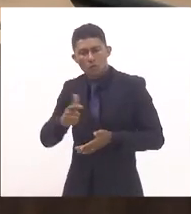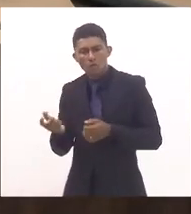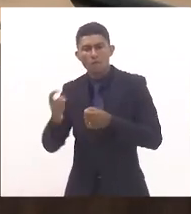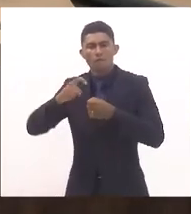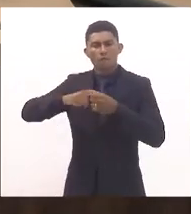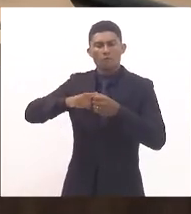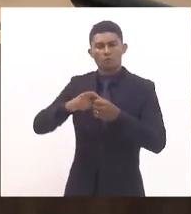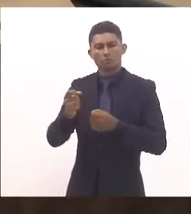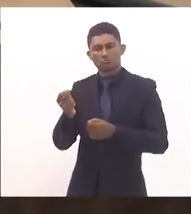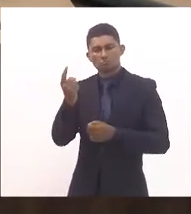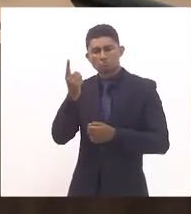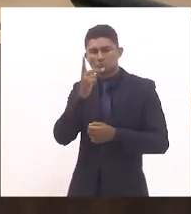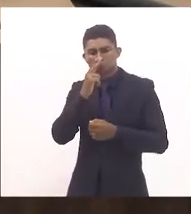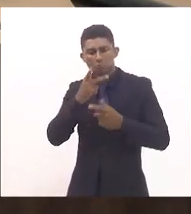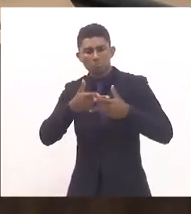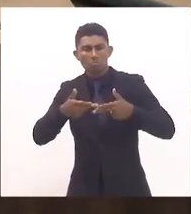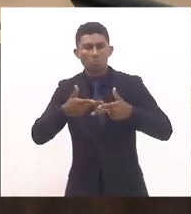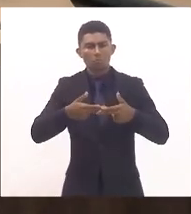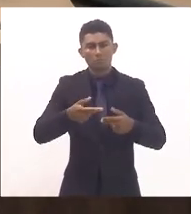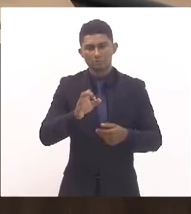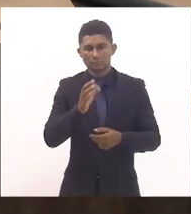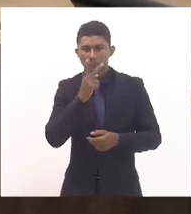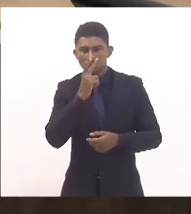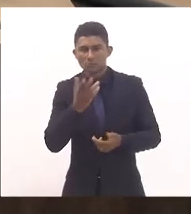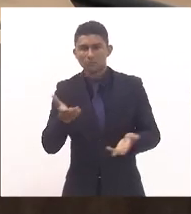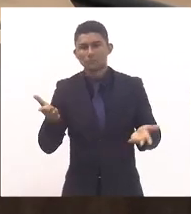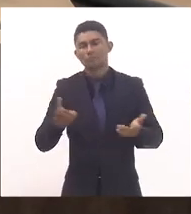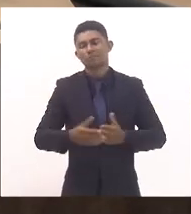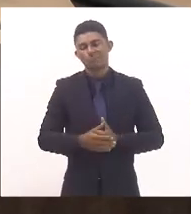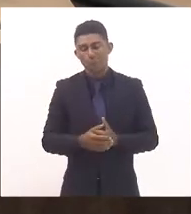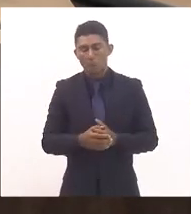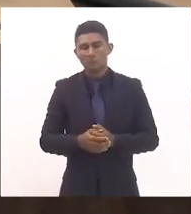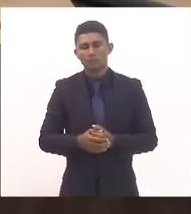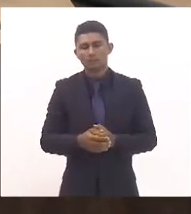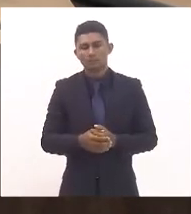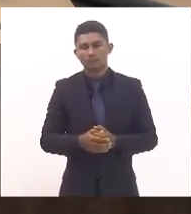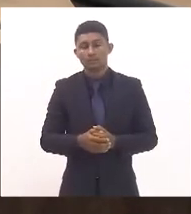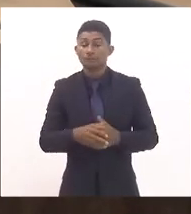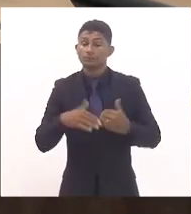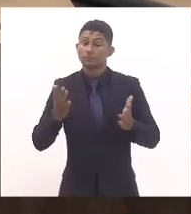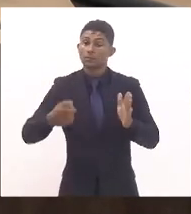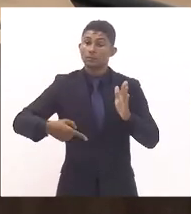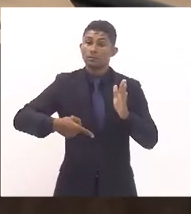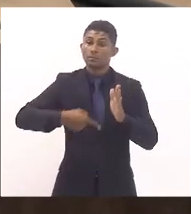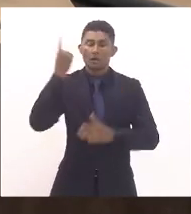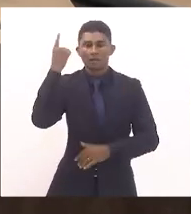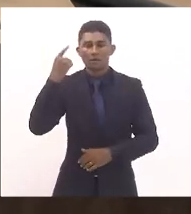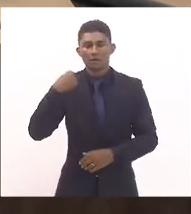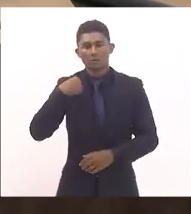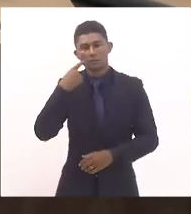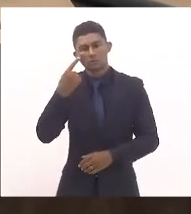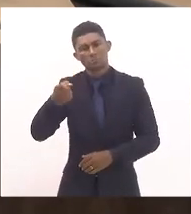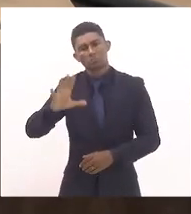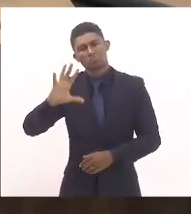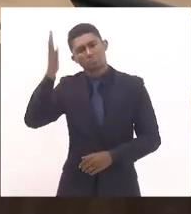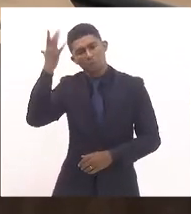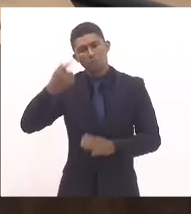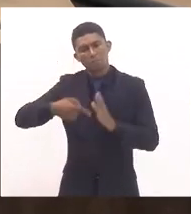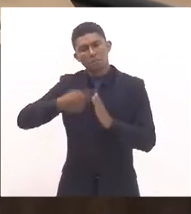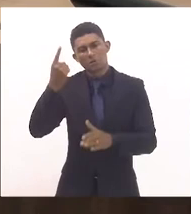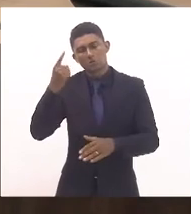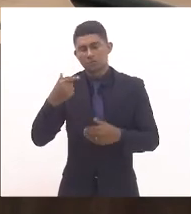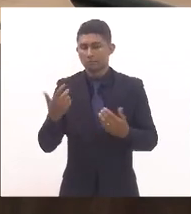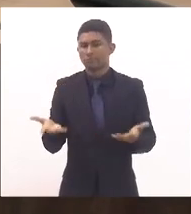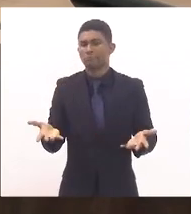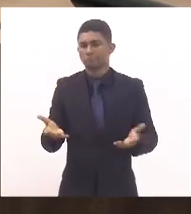das legislações pertinentes à matéria. E é a primeira vez que isso acontece. Né? Então, é